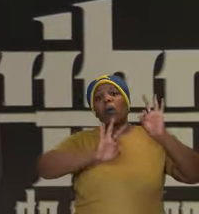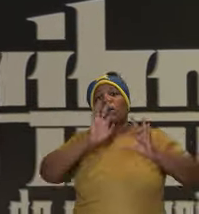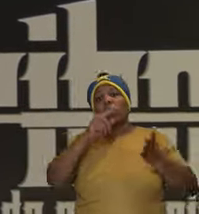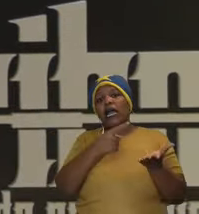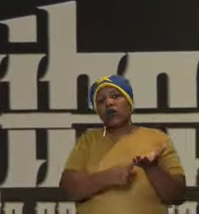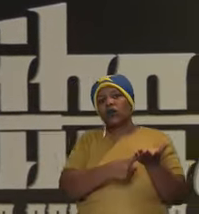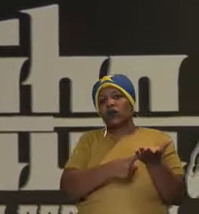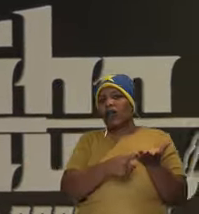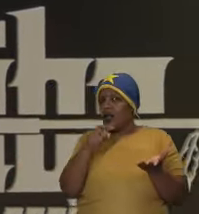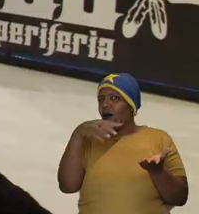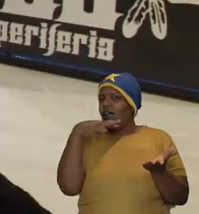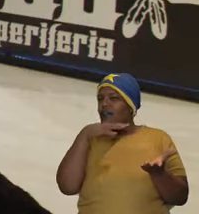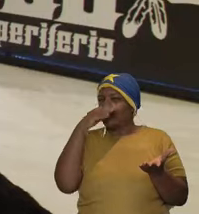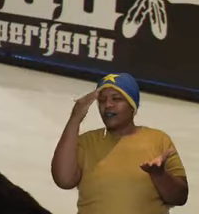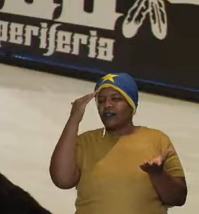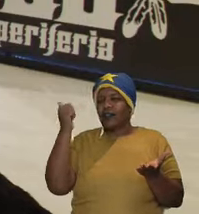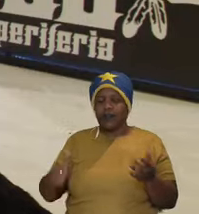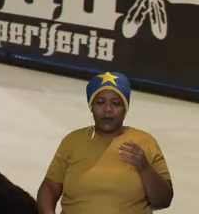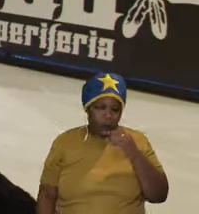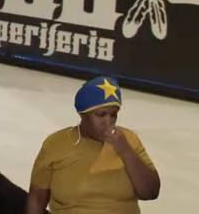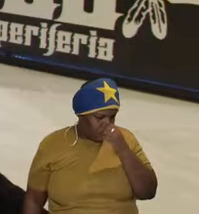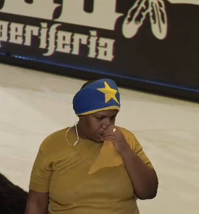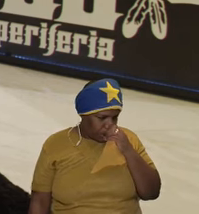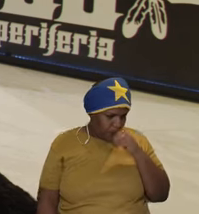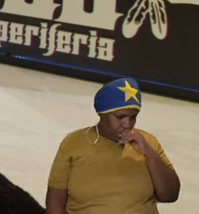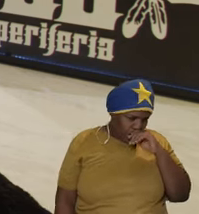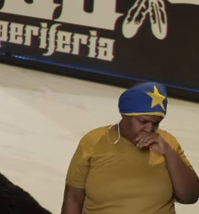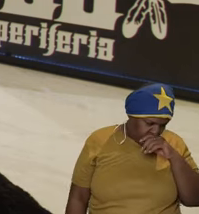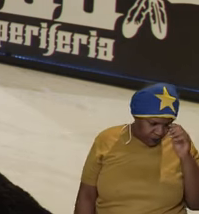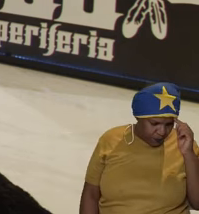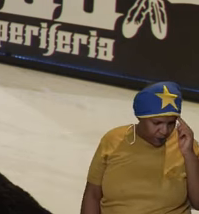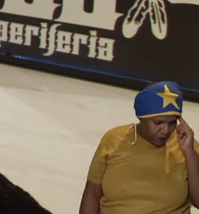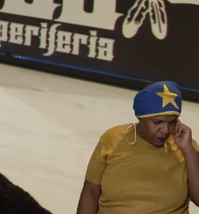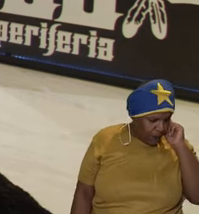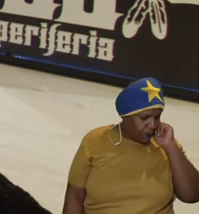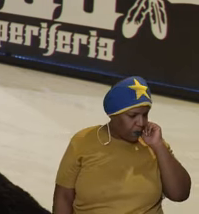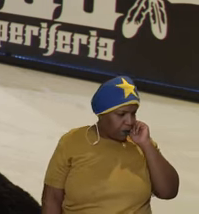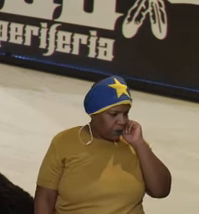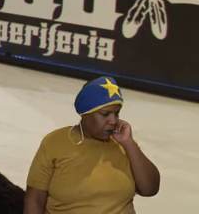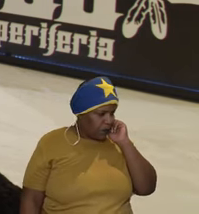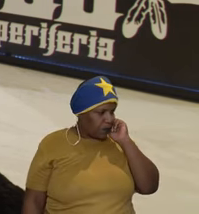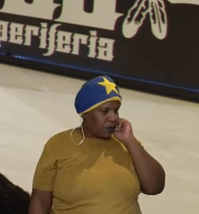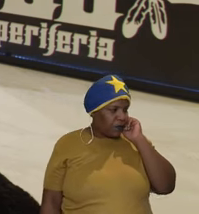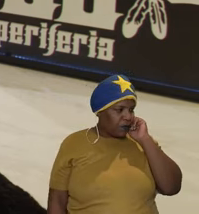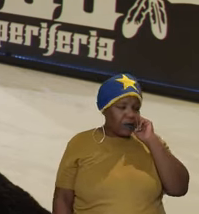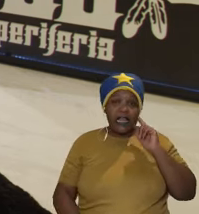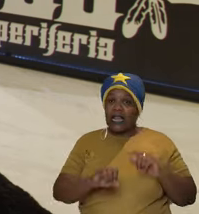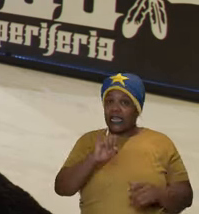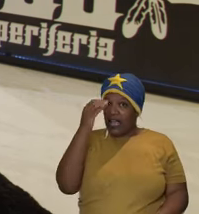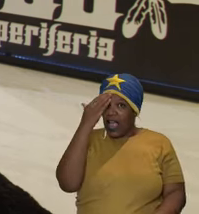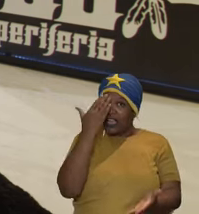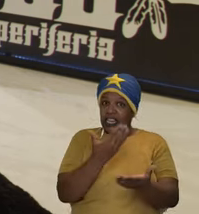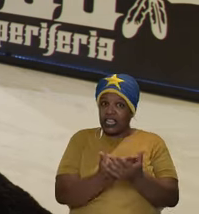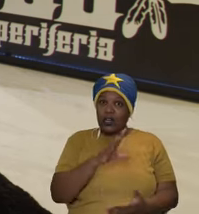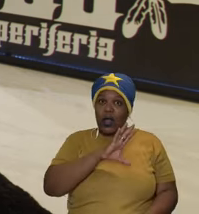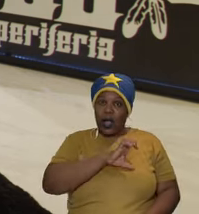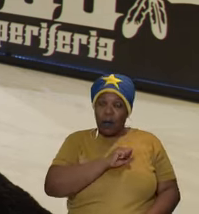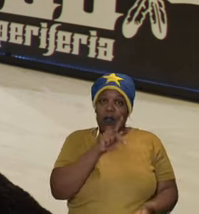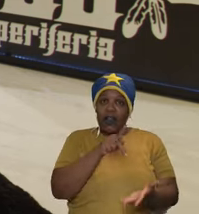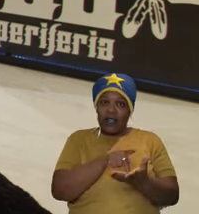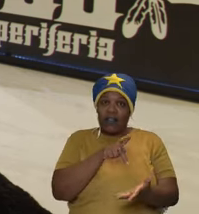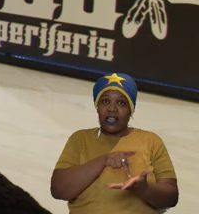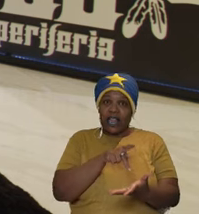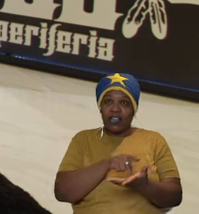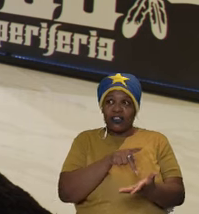Nosso Plano. Acho que vocês estão ligados nisso aqui, ó. Quem acredita no amor, quem já acredita na verdade ainda,